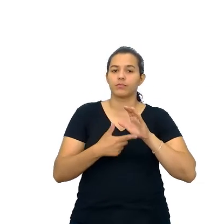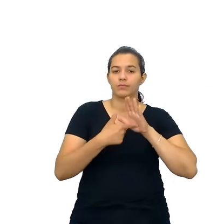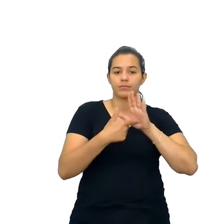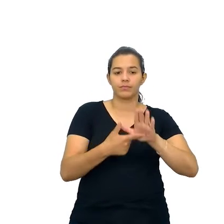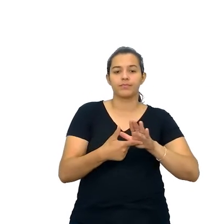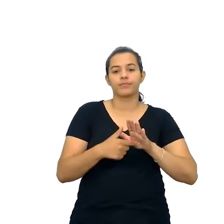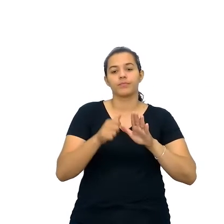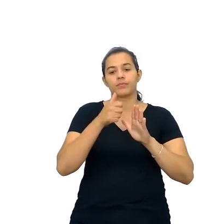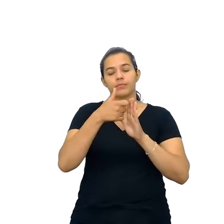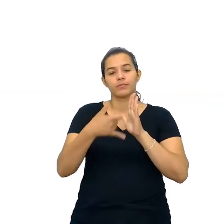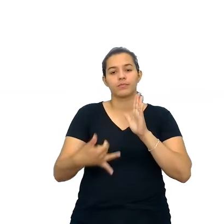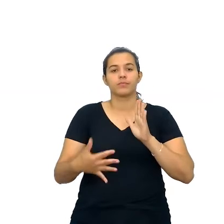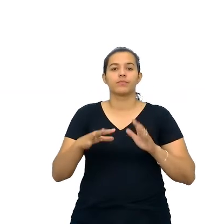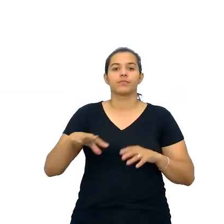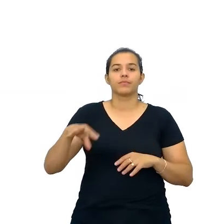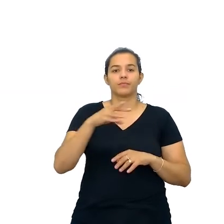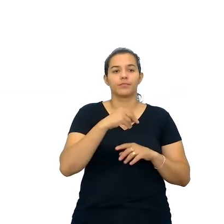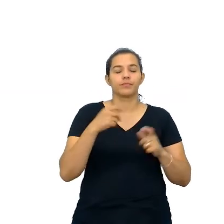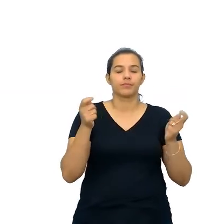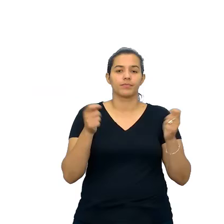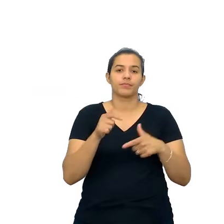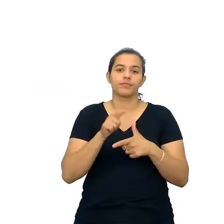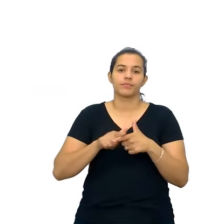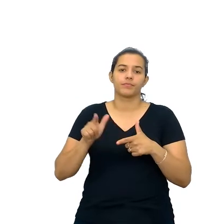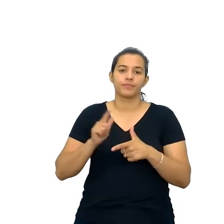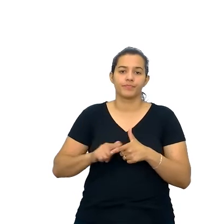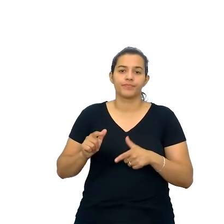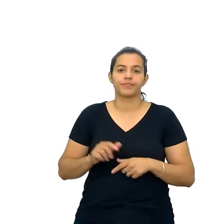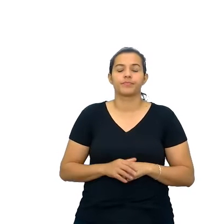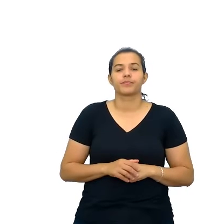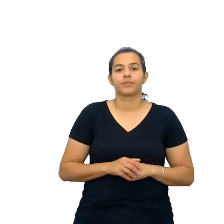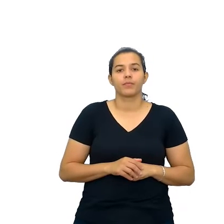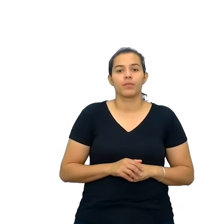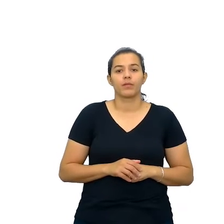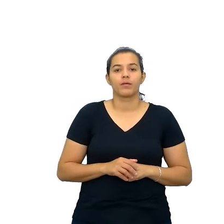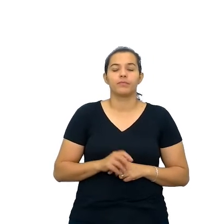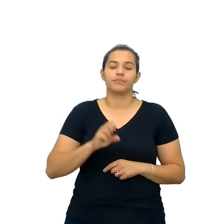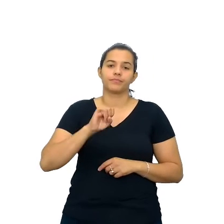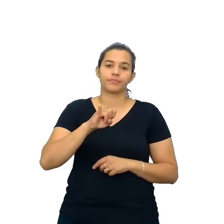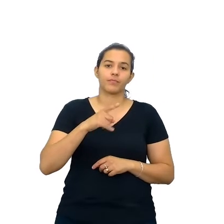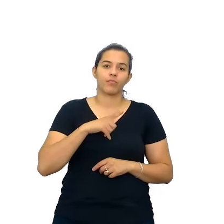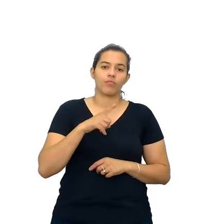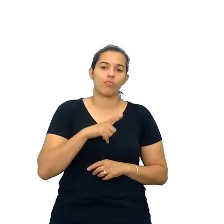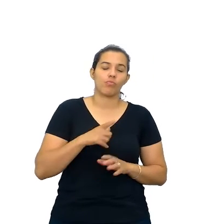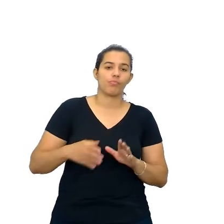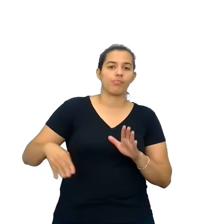a resolução deste problema. Caso tenha chegado em